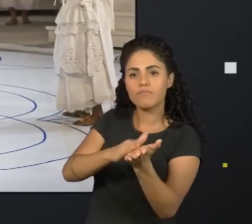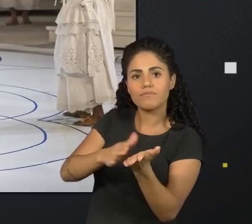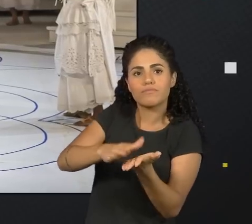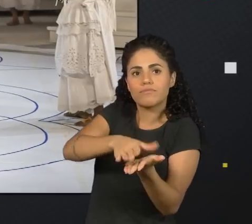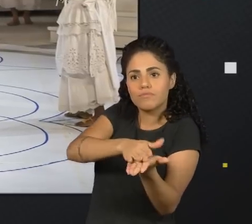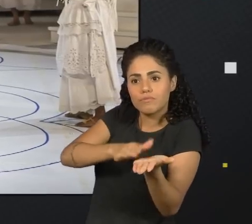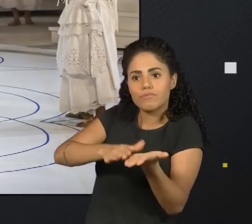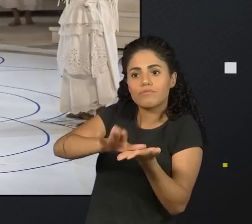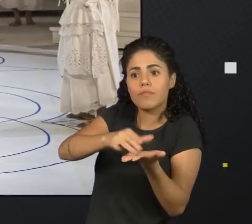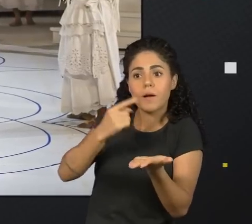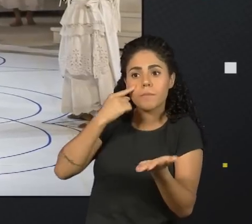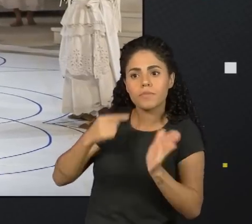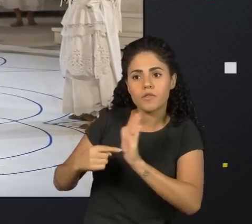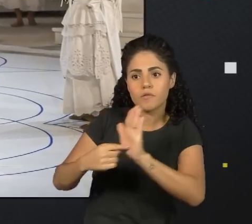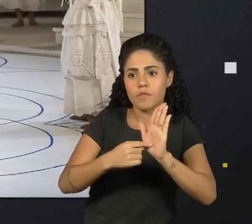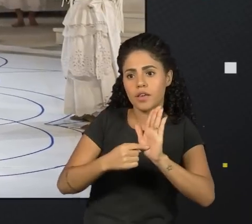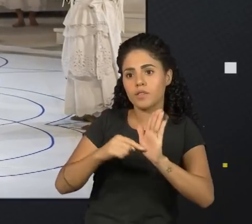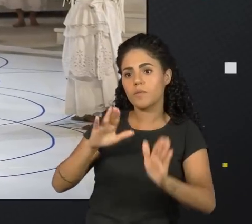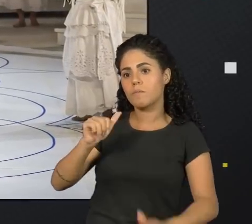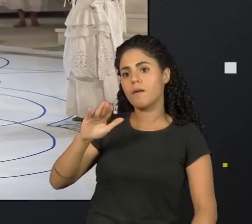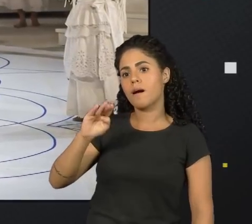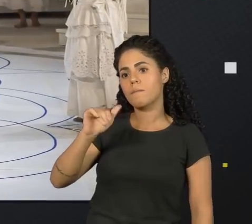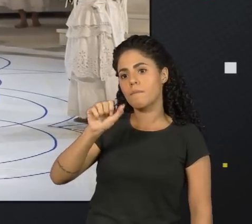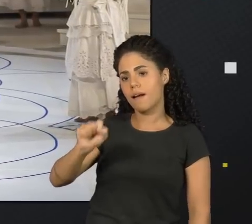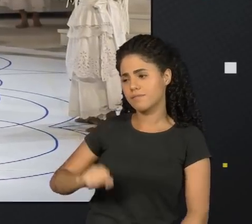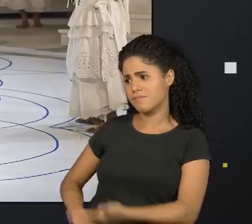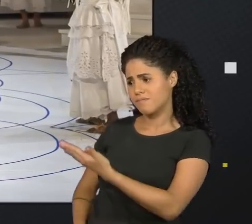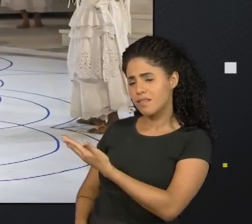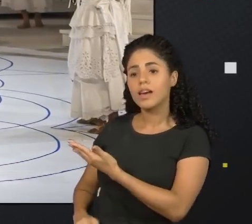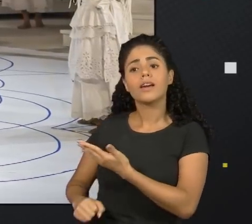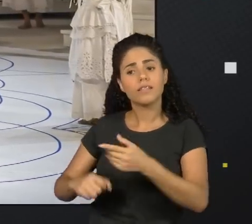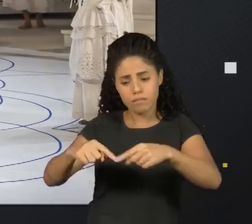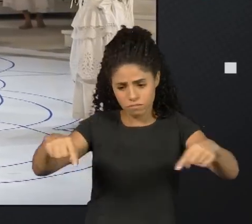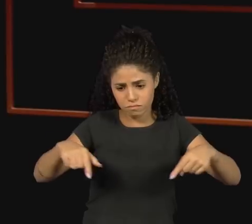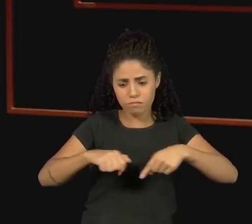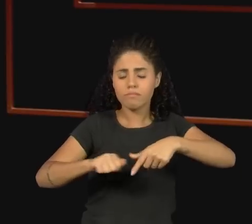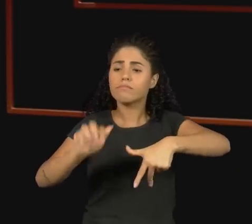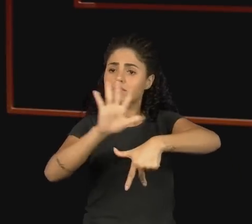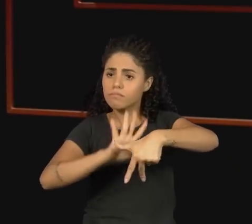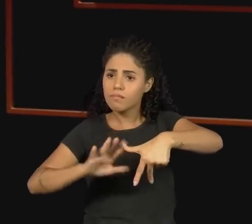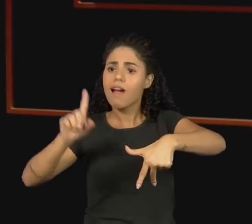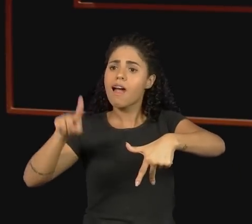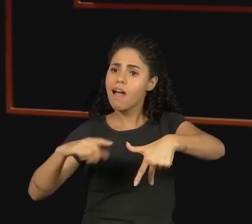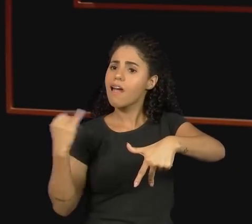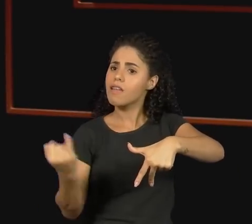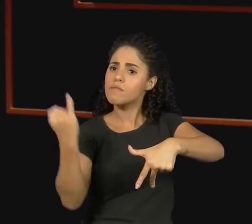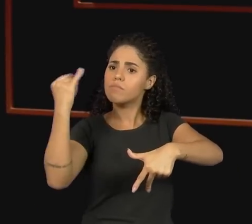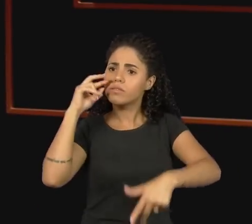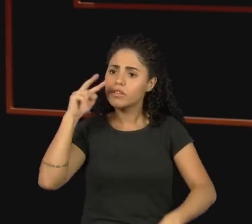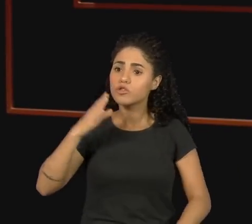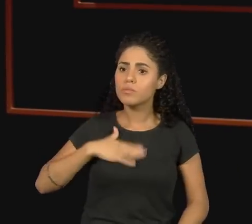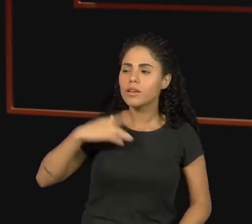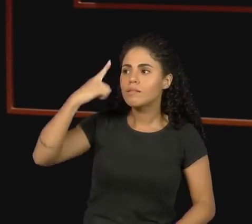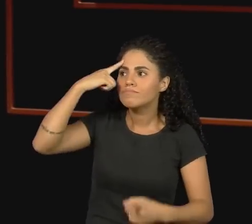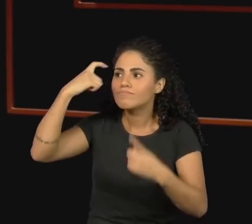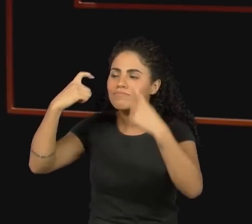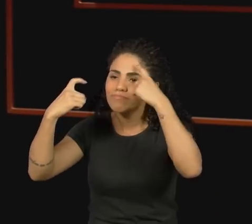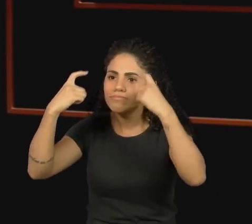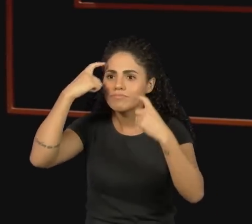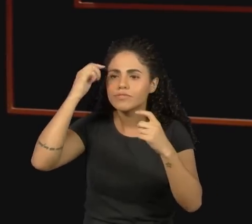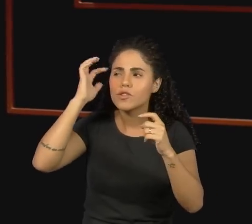esse Olimpo dos Bambas. Então a cenografia ela tem um ponto de partida muito interessante para mim no meu trabalho. O